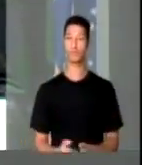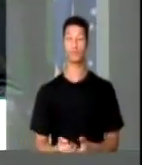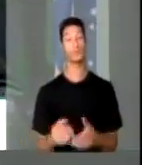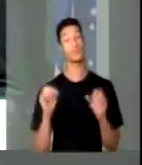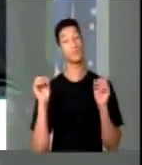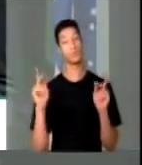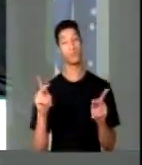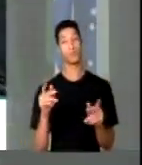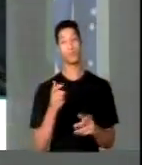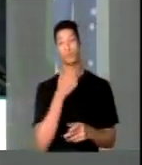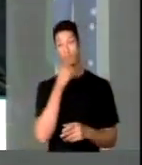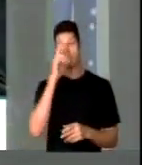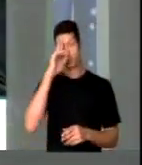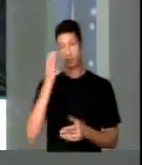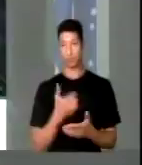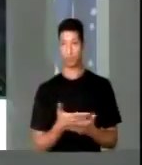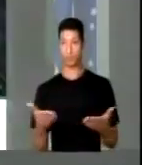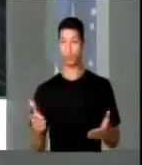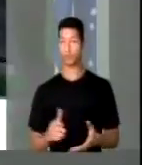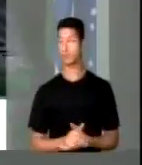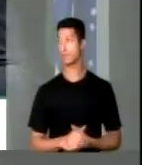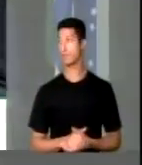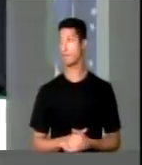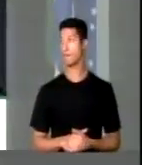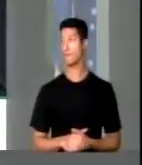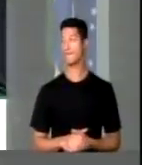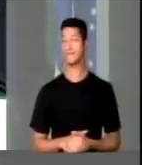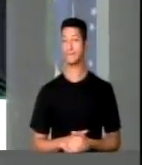Pois bem, senhoras e senhores,